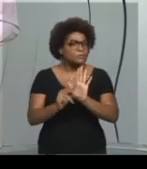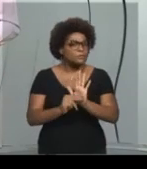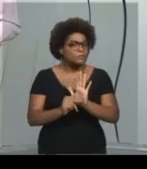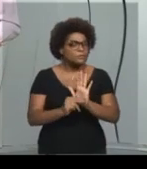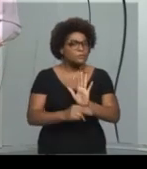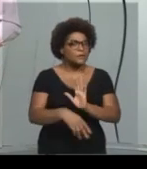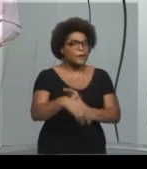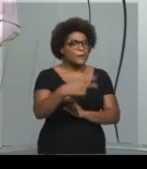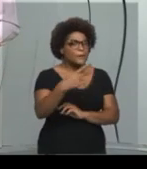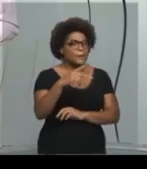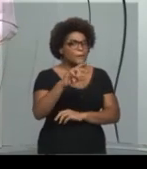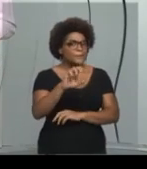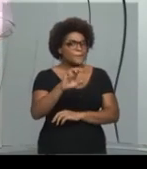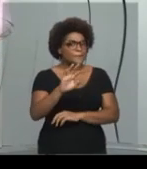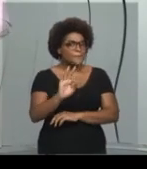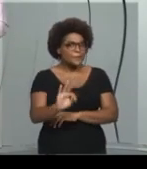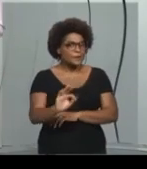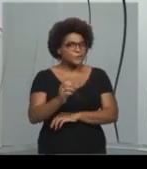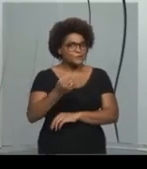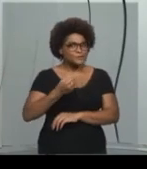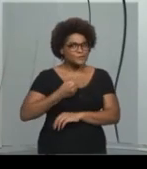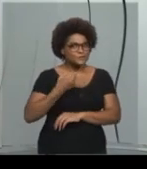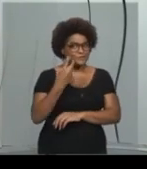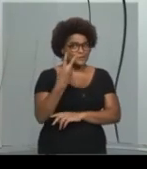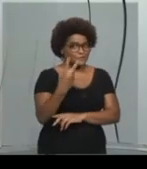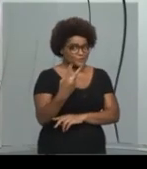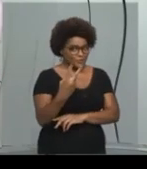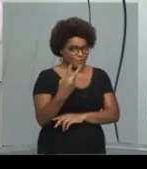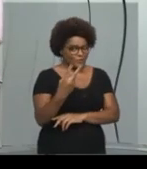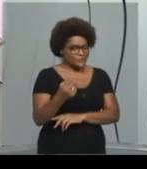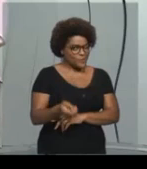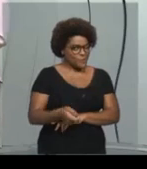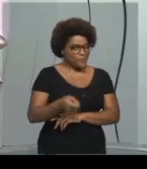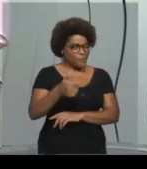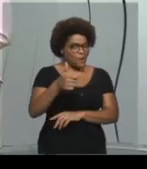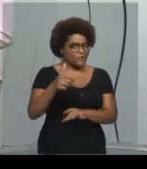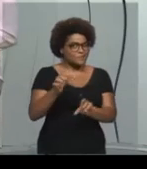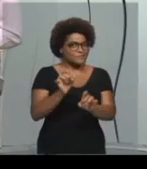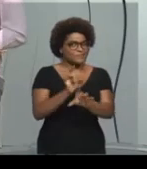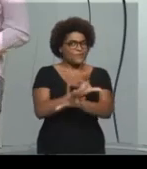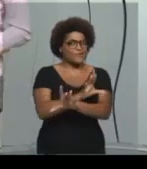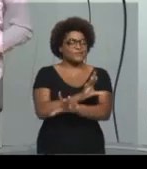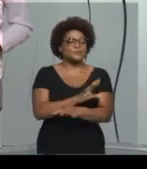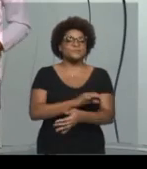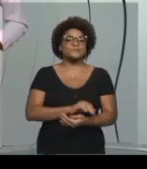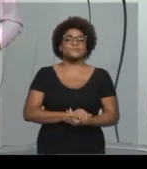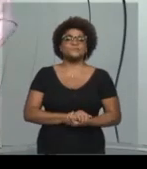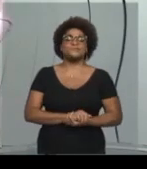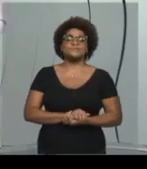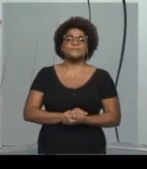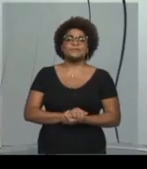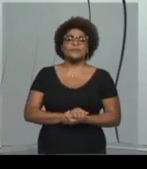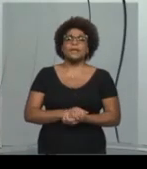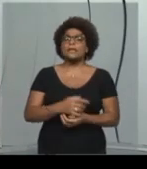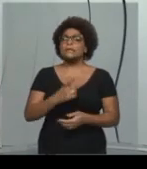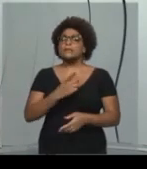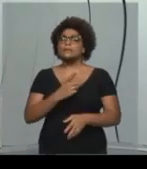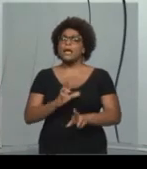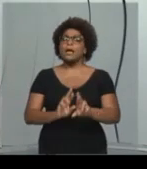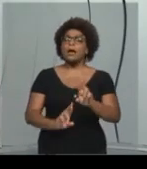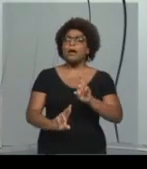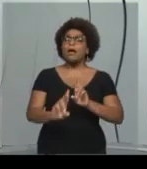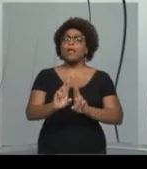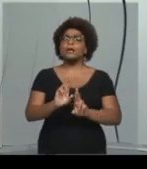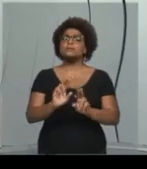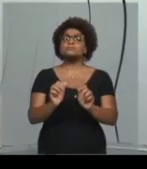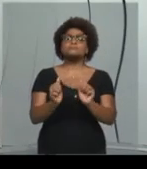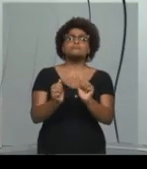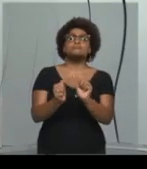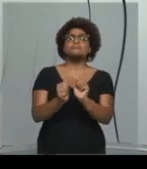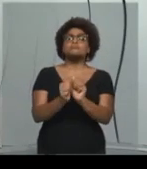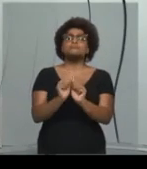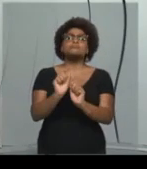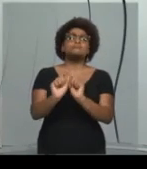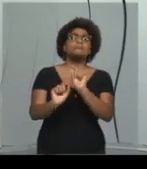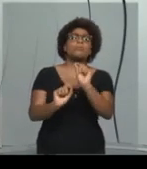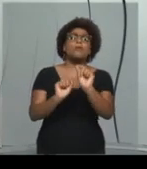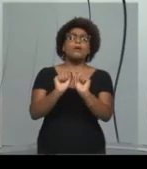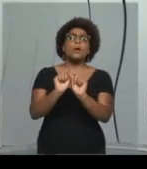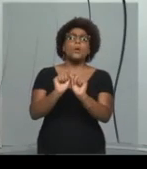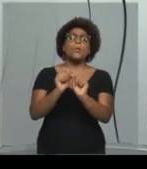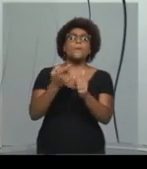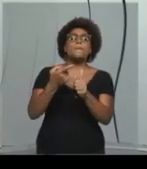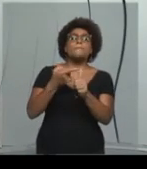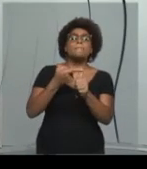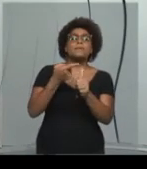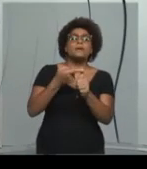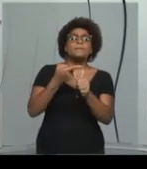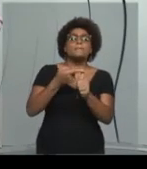sair daqui a alguns dias, aguarde um pouco, relacionado ao primeiro bimestre. Esse conteúdo está no PET